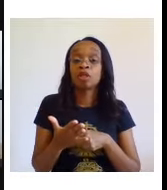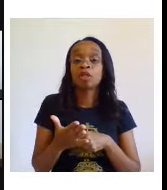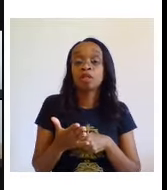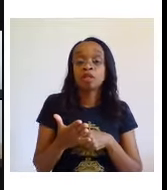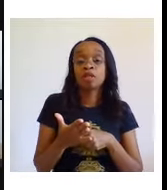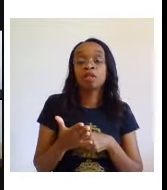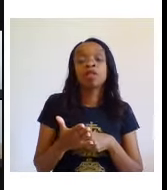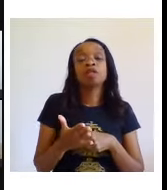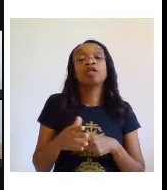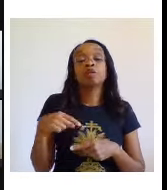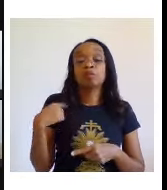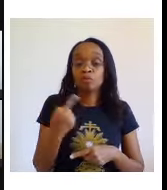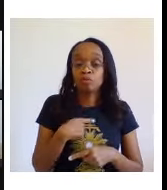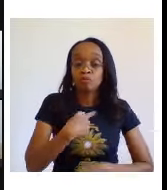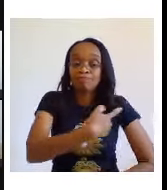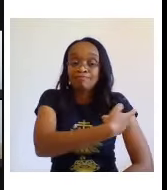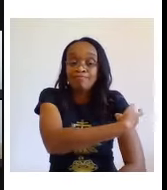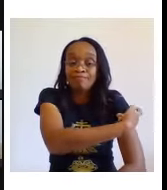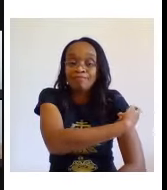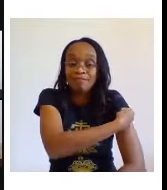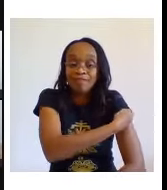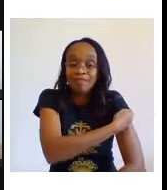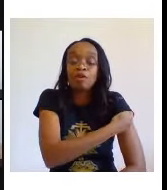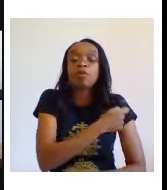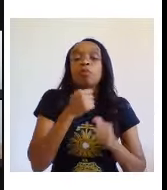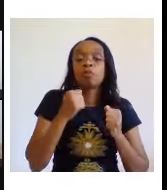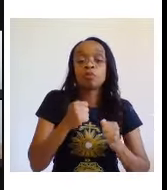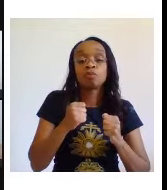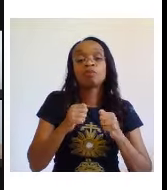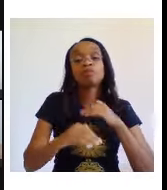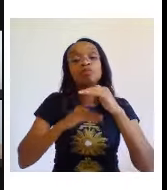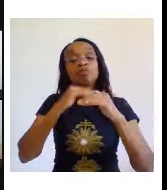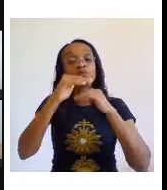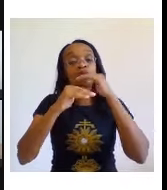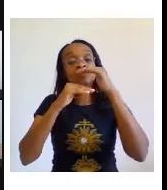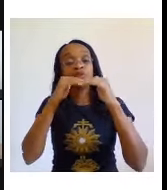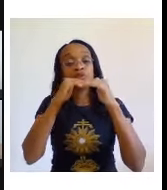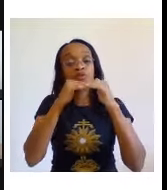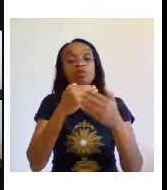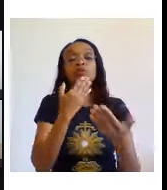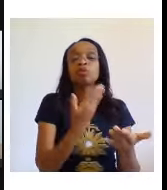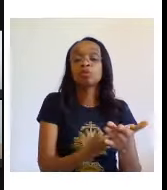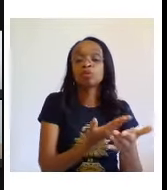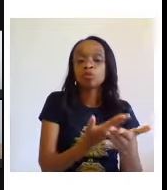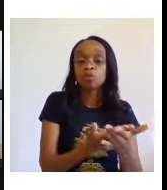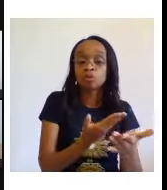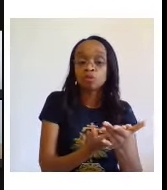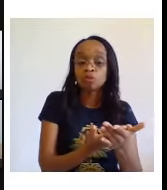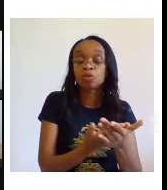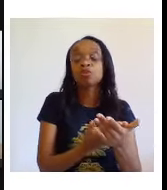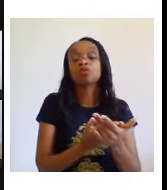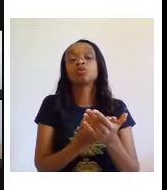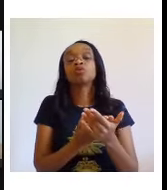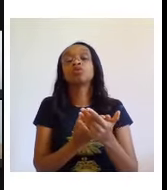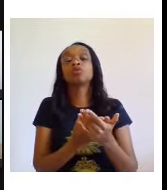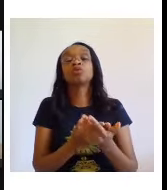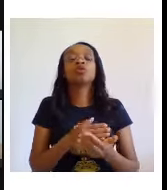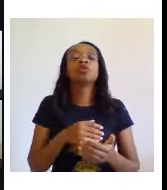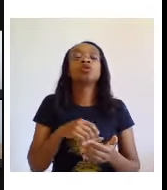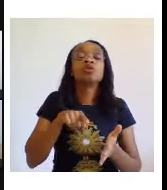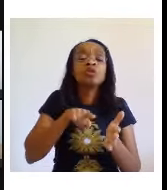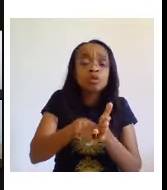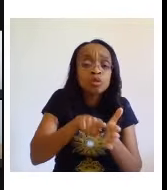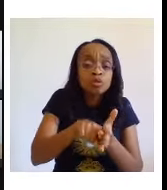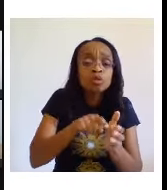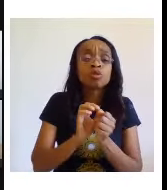possível desenvolver vacinas, foi possível desenvolver estudos de caracterização do vírus.